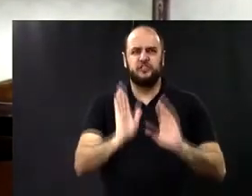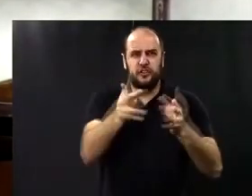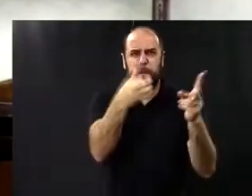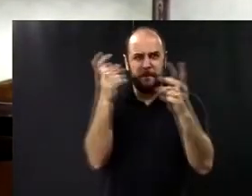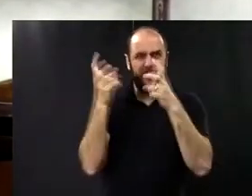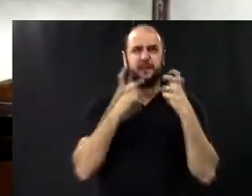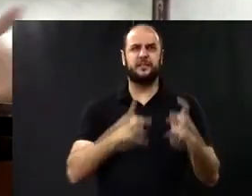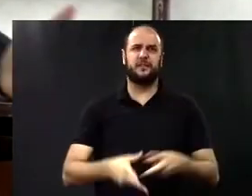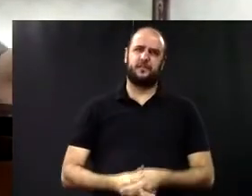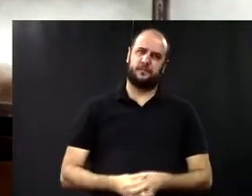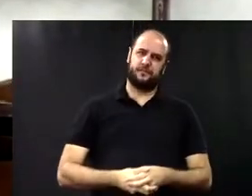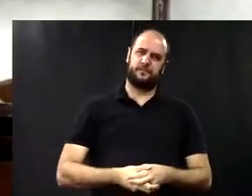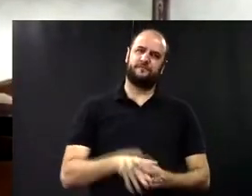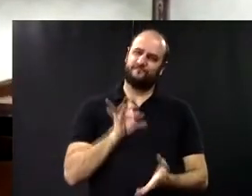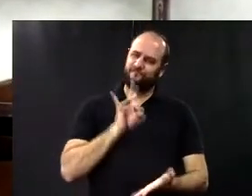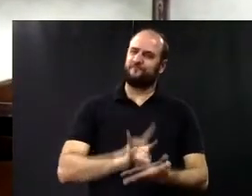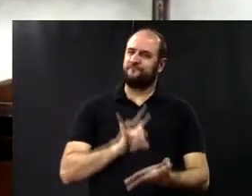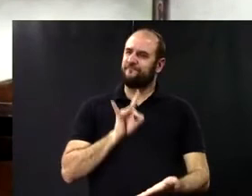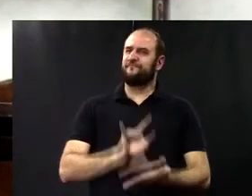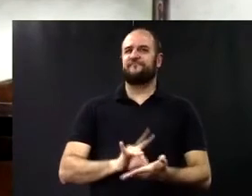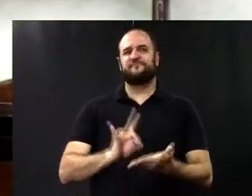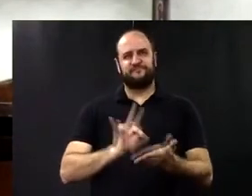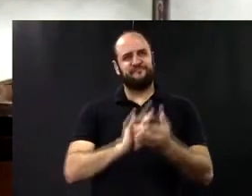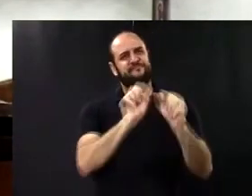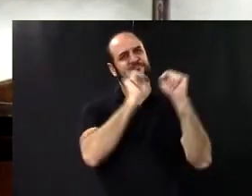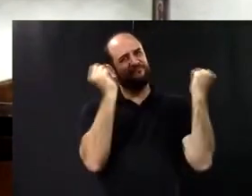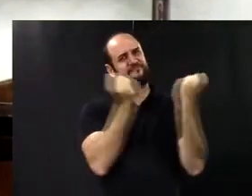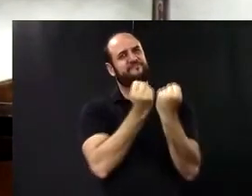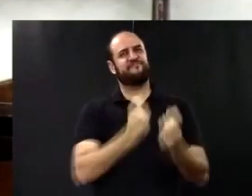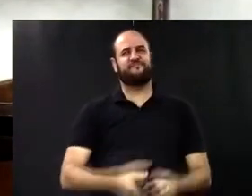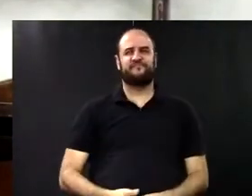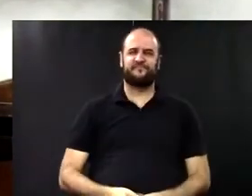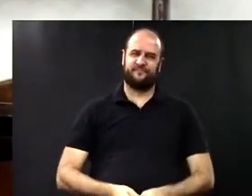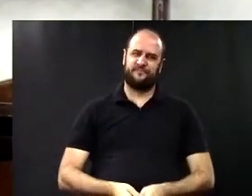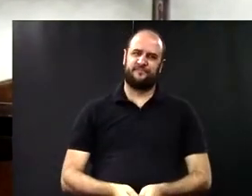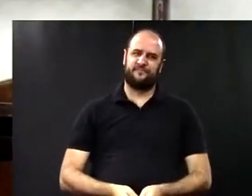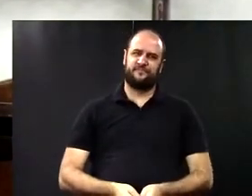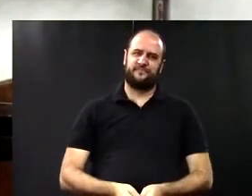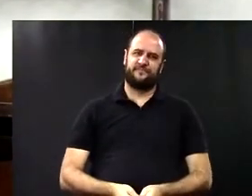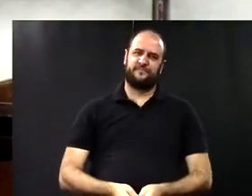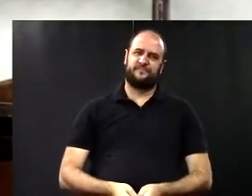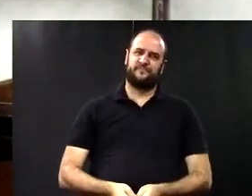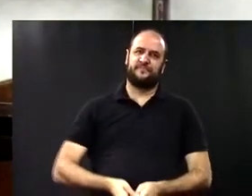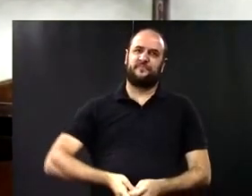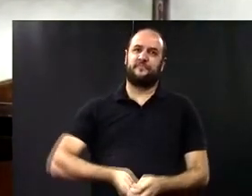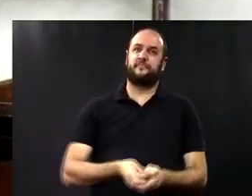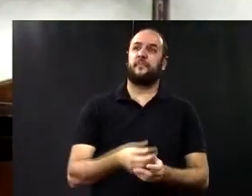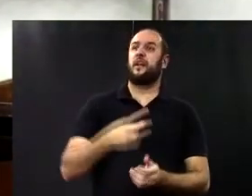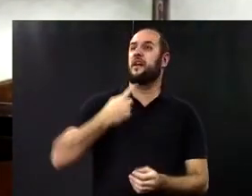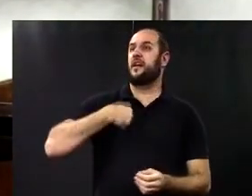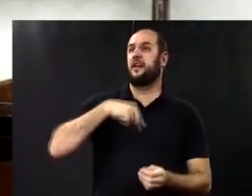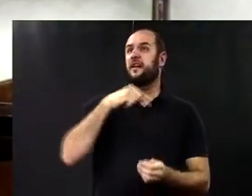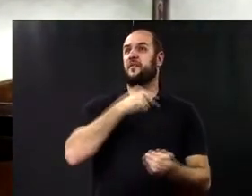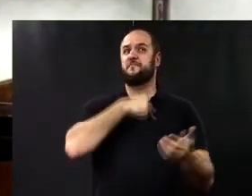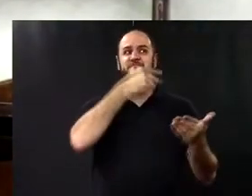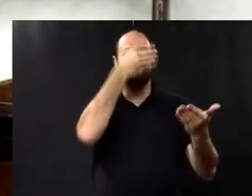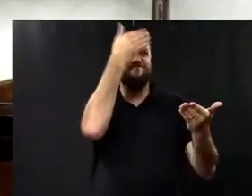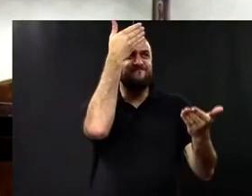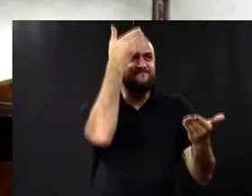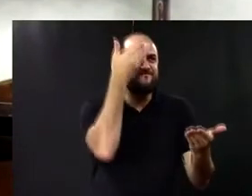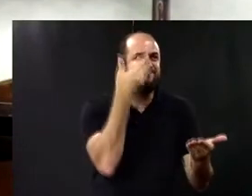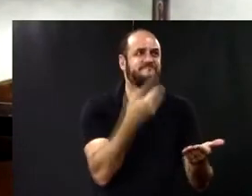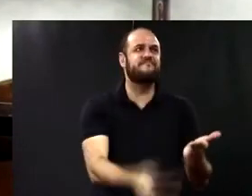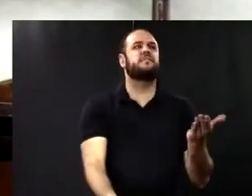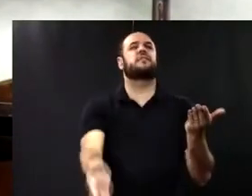isso? Isso é uma realidade no nosso cenário. E com isso, nós temos perdido o princípio